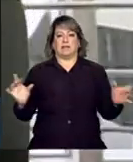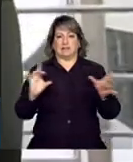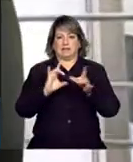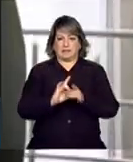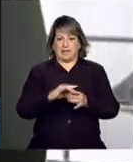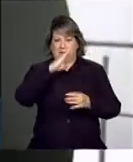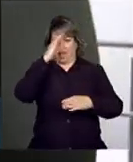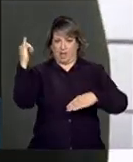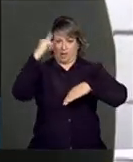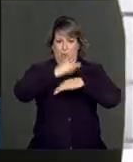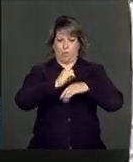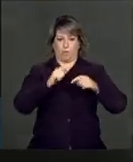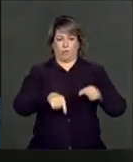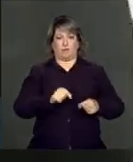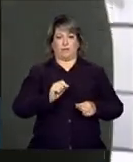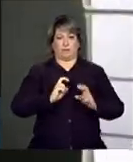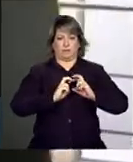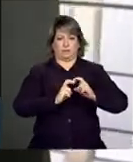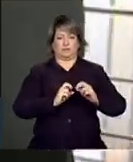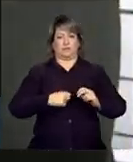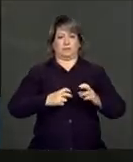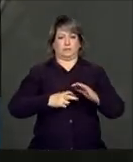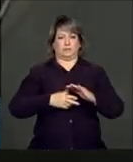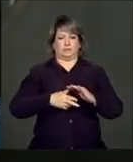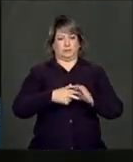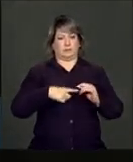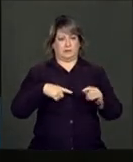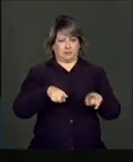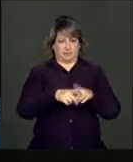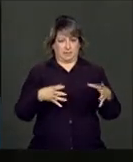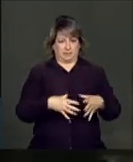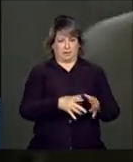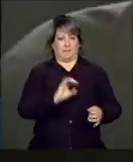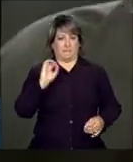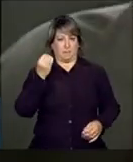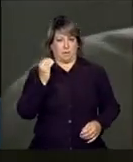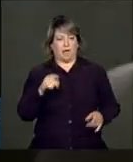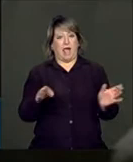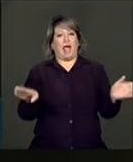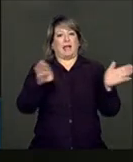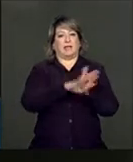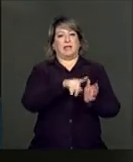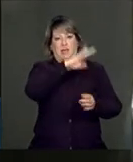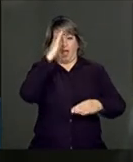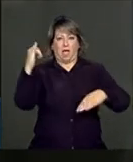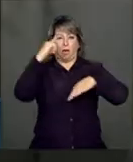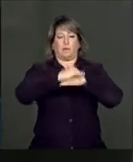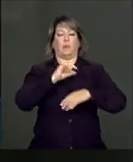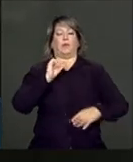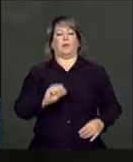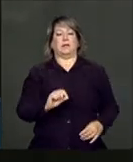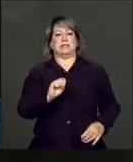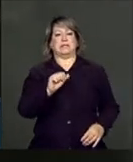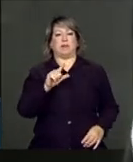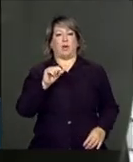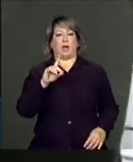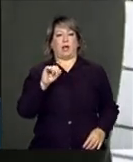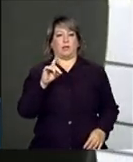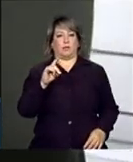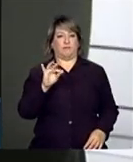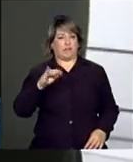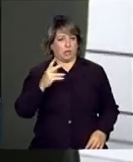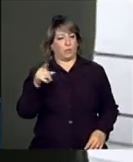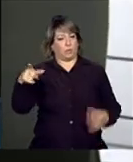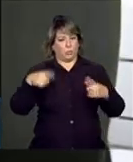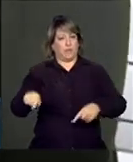estação do aeroporto do metrô de Porto Alegre ao terminal 1 do aeroporto internacional Salgado Filho. Você acompanha imagens ao vivo da presidenta